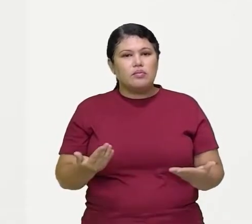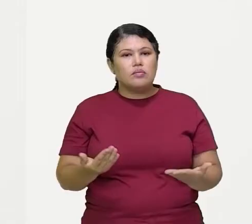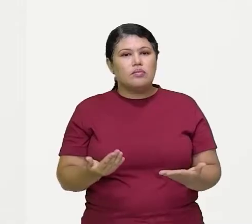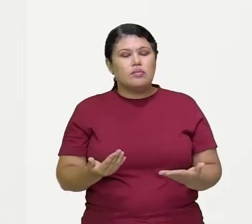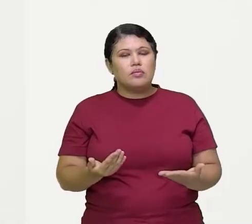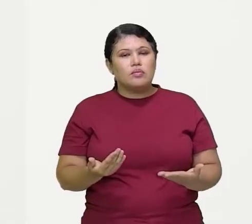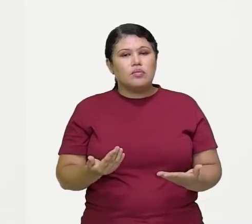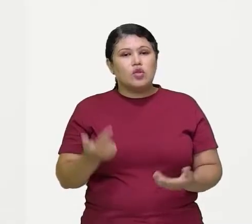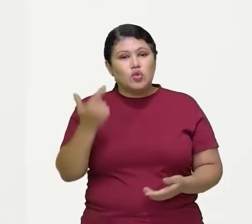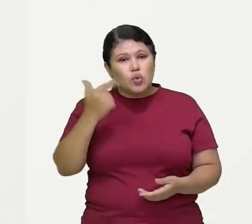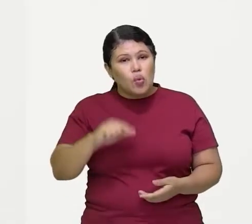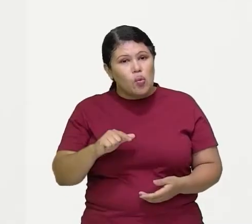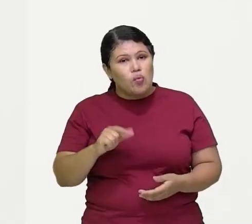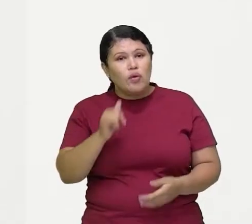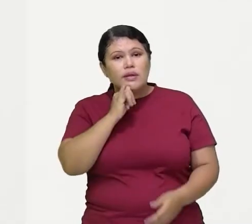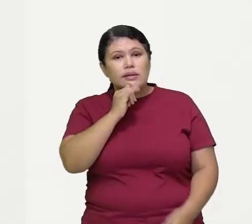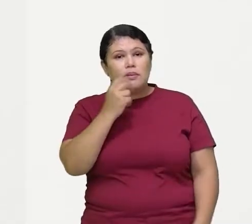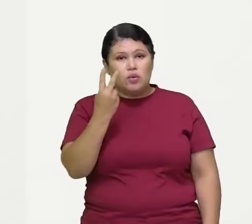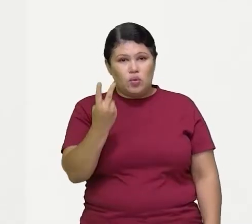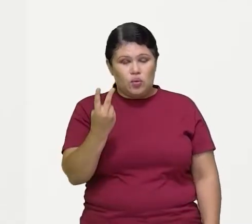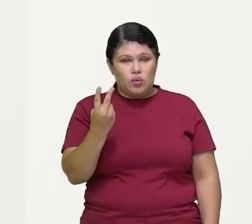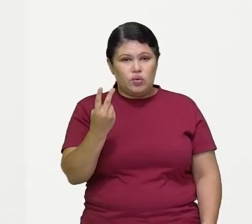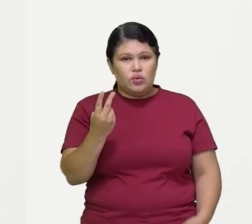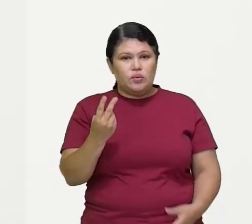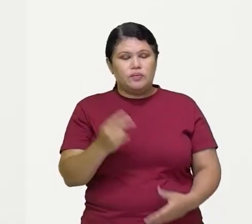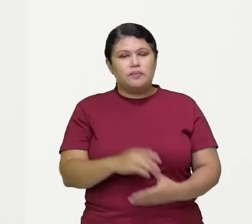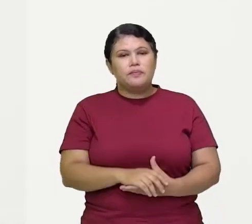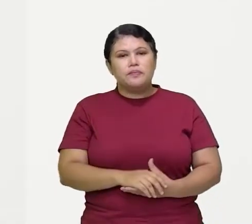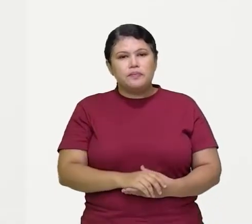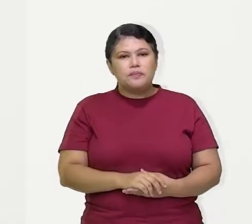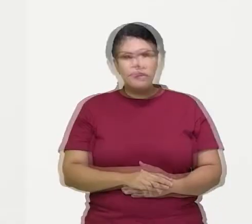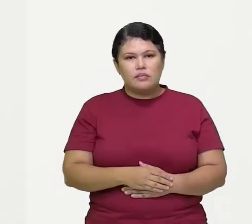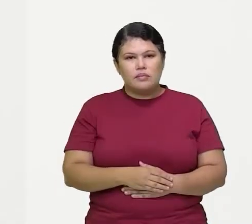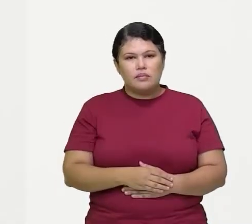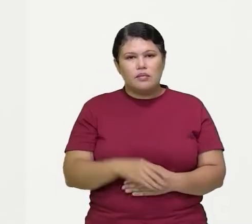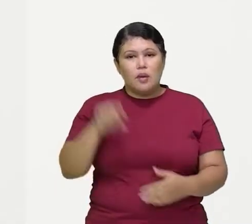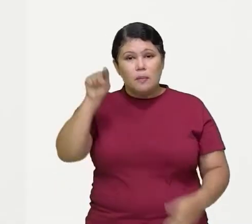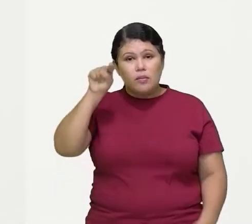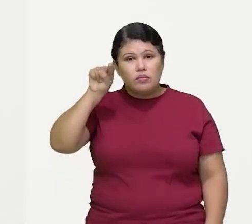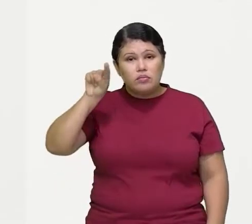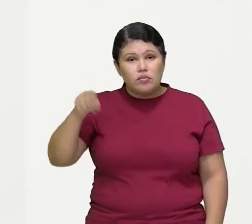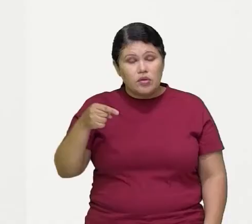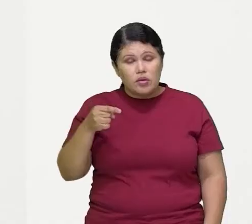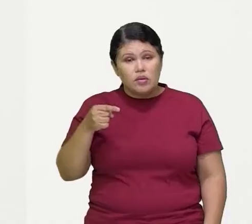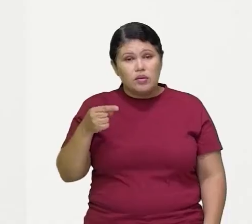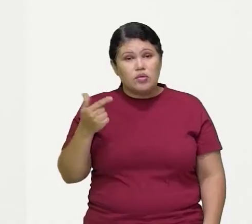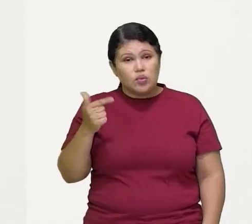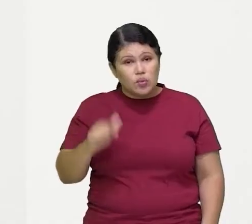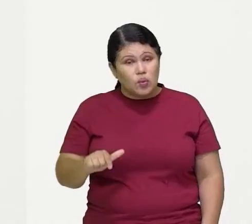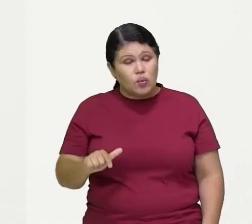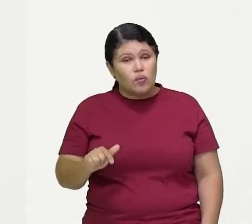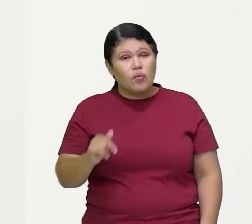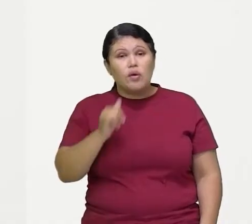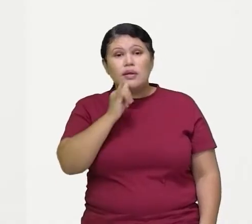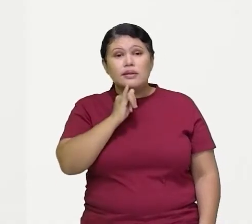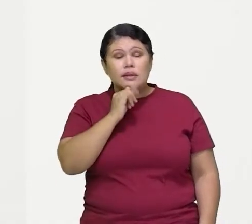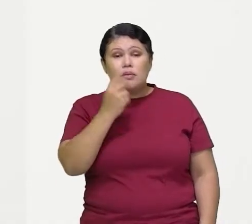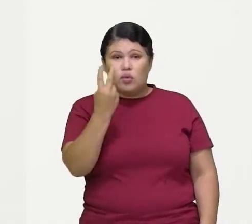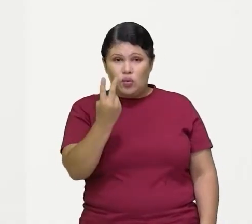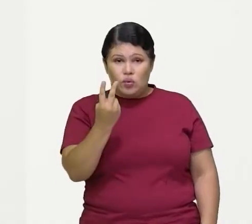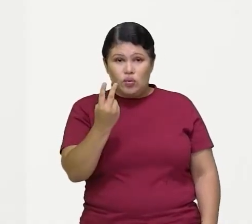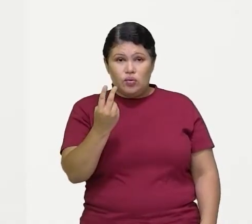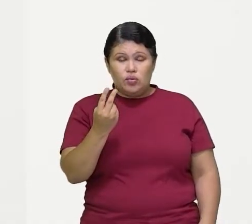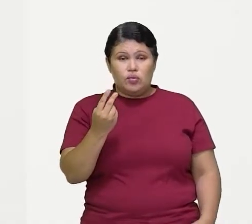Ponto e vírgula novamente. Vamos vê-lo numa outra expressão? Ponto e vírgula novamente. Mais um exemplo.